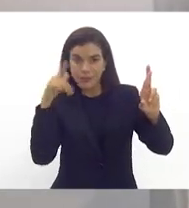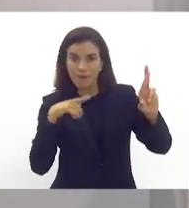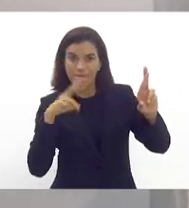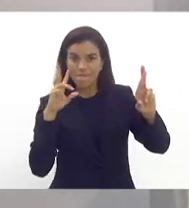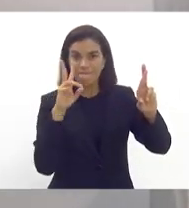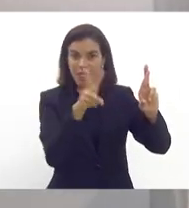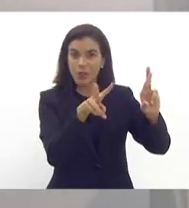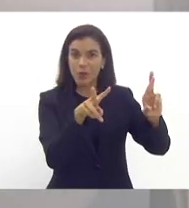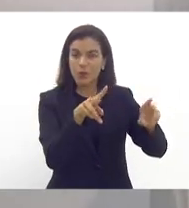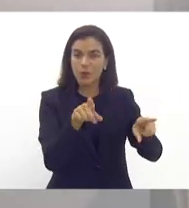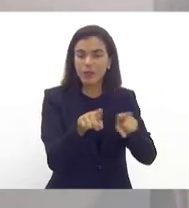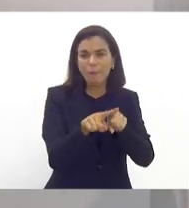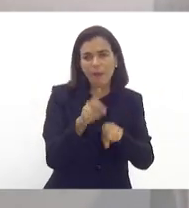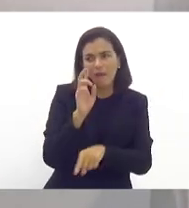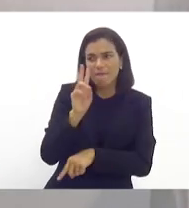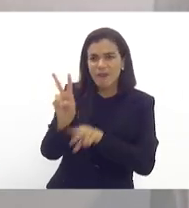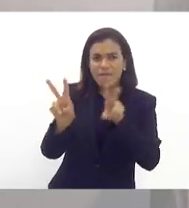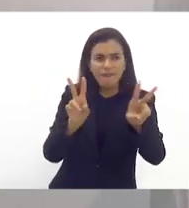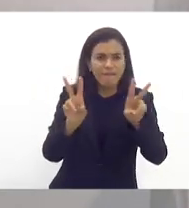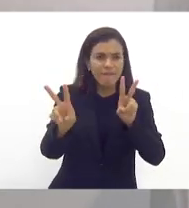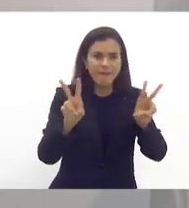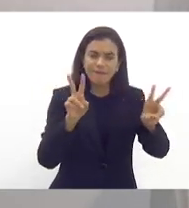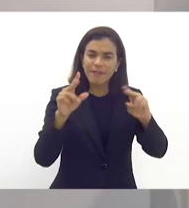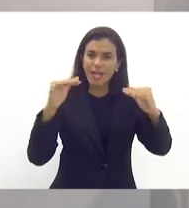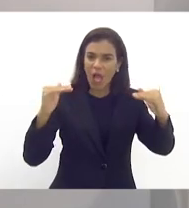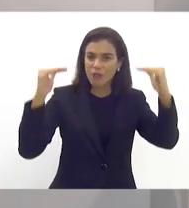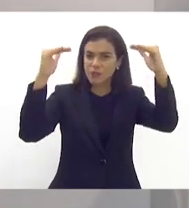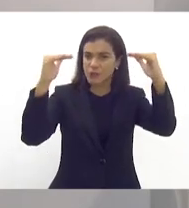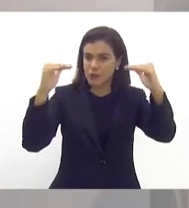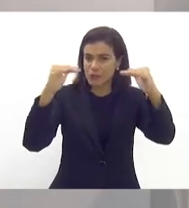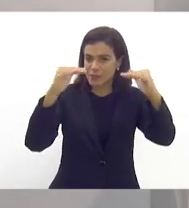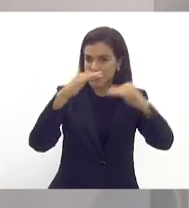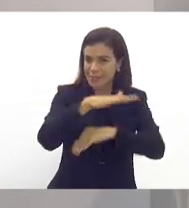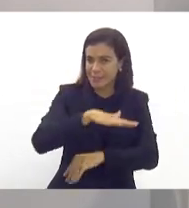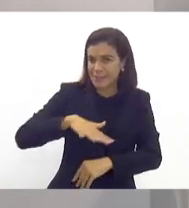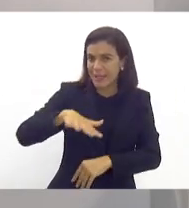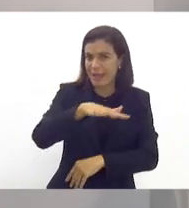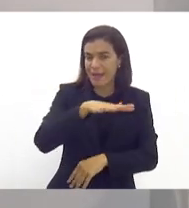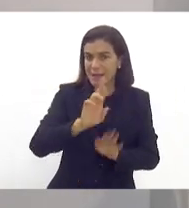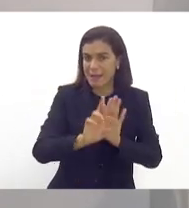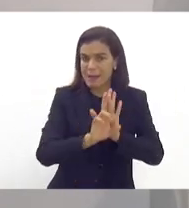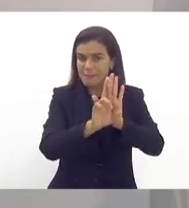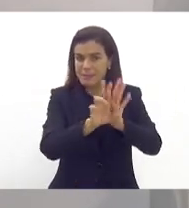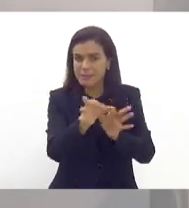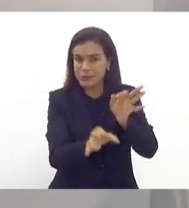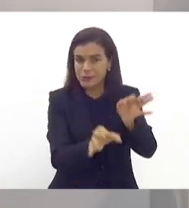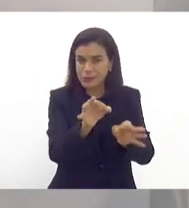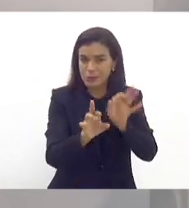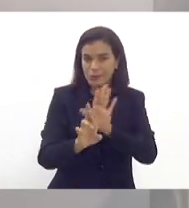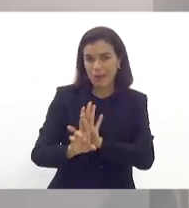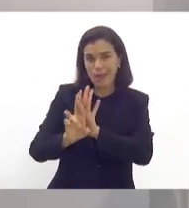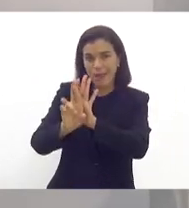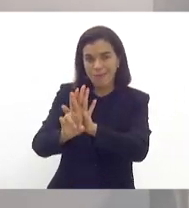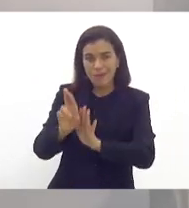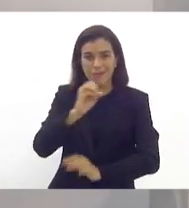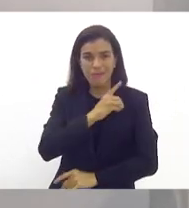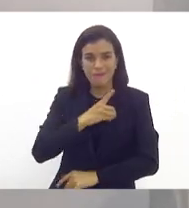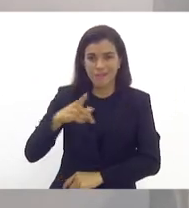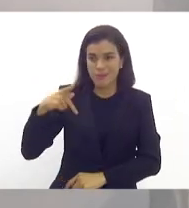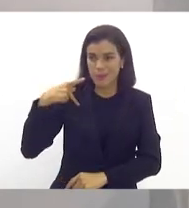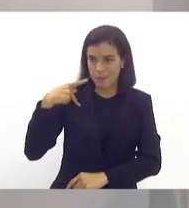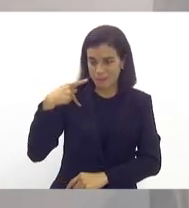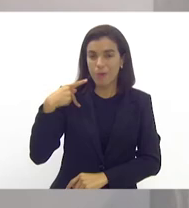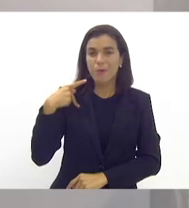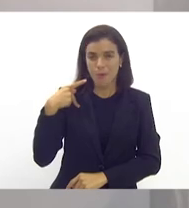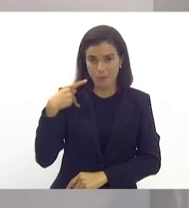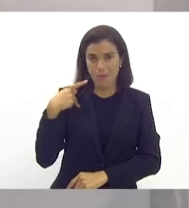né e vê autoridades de vários setores da sociedade aqui presente né do Judiciário da Defensoria Pública do Judiciário como